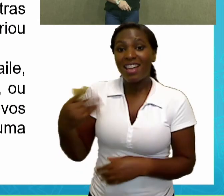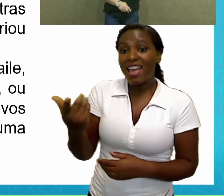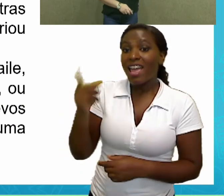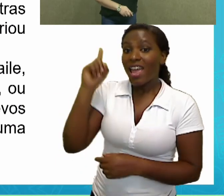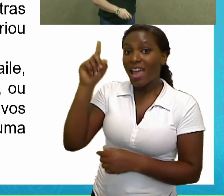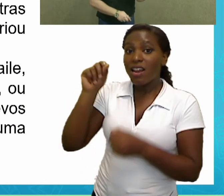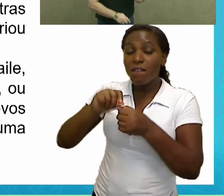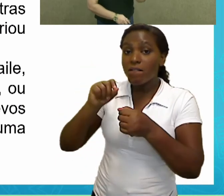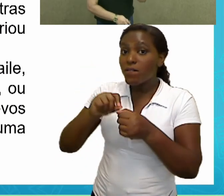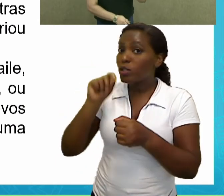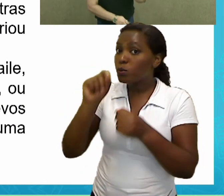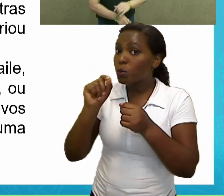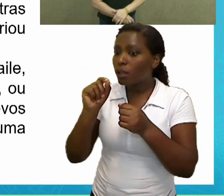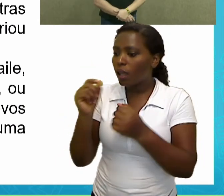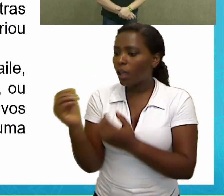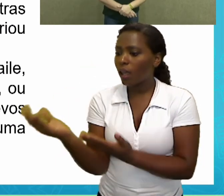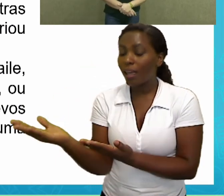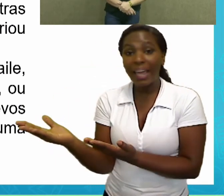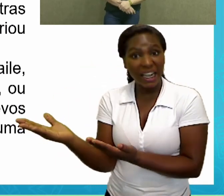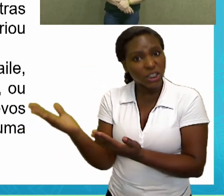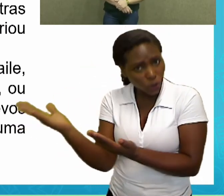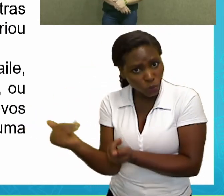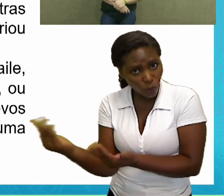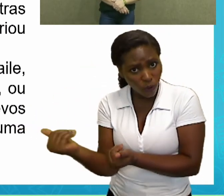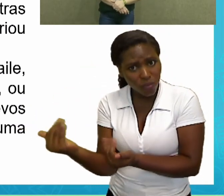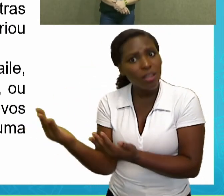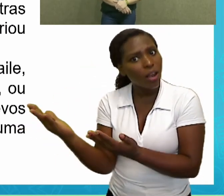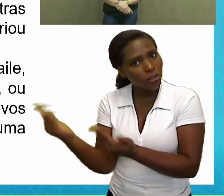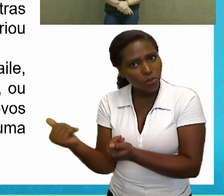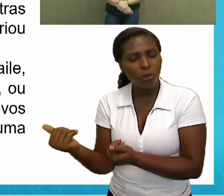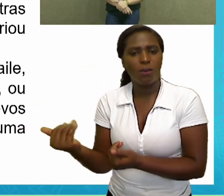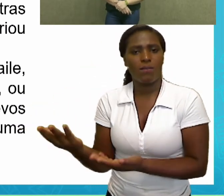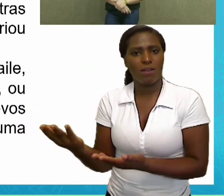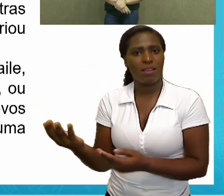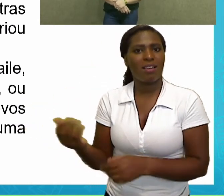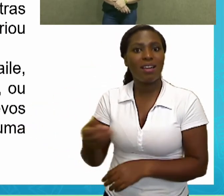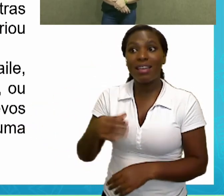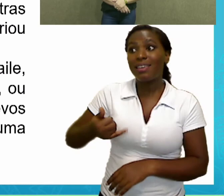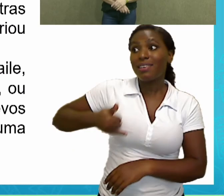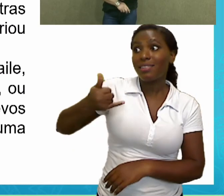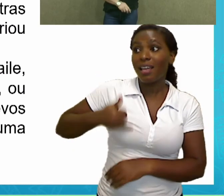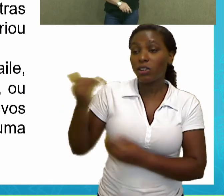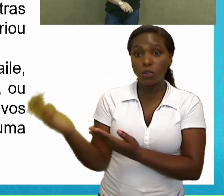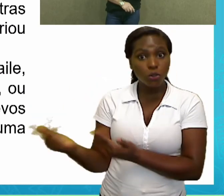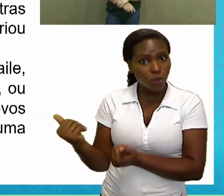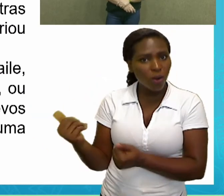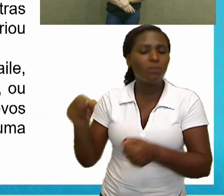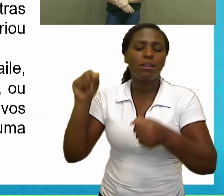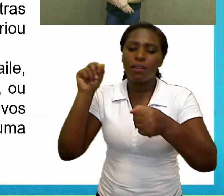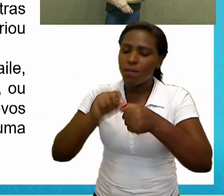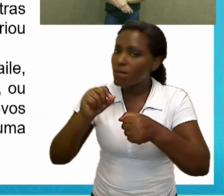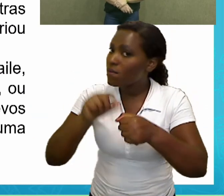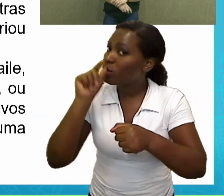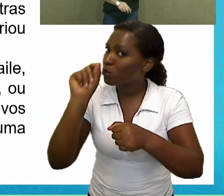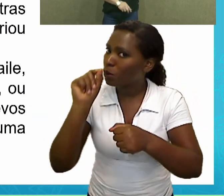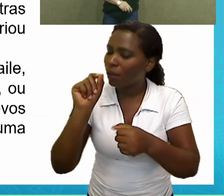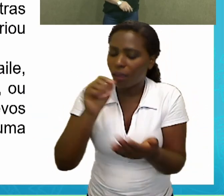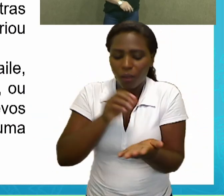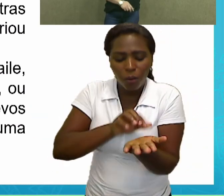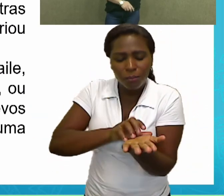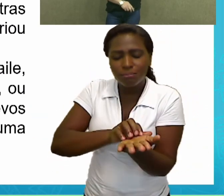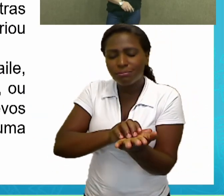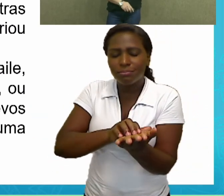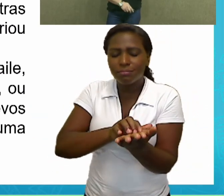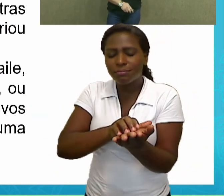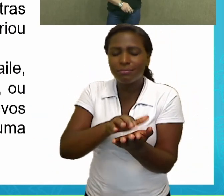Louis criou um programa para ensinar os cegos a ler. Legal, né? E foi dessa vivência